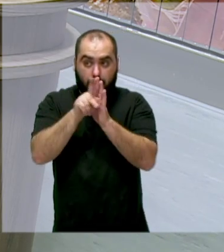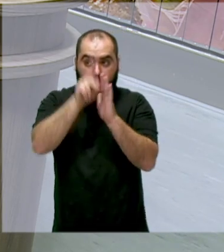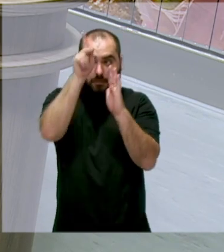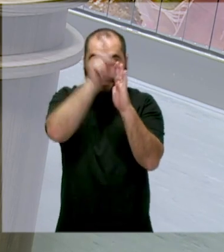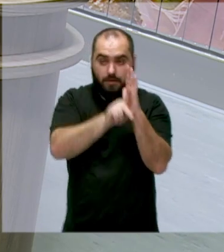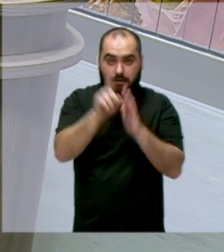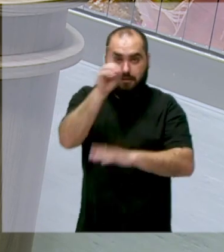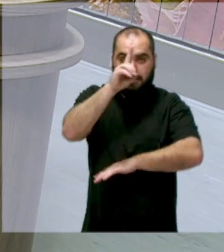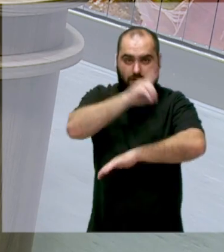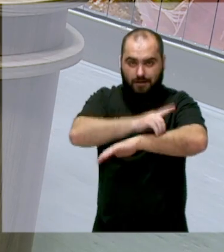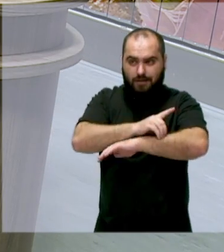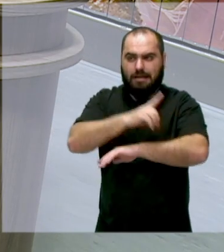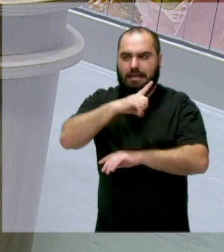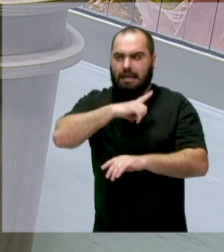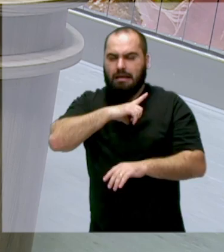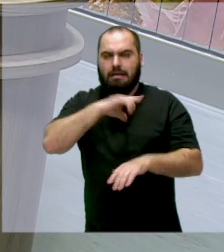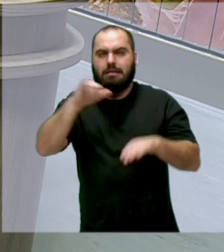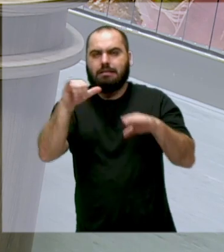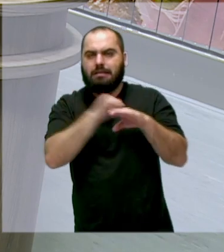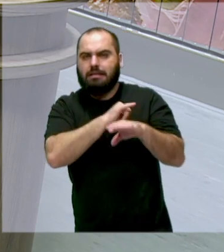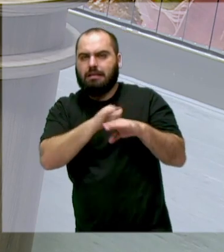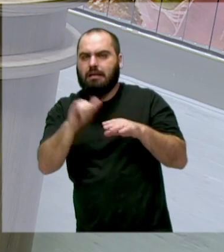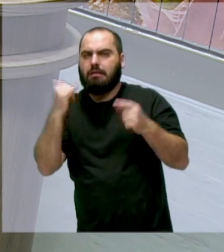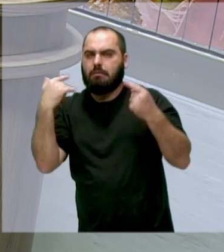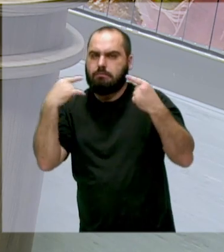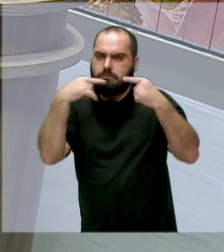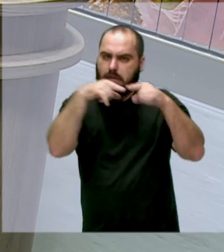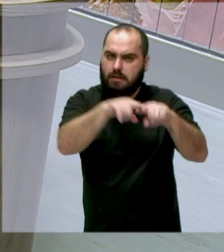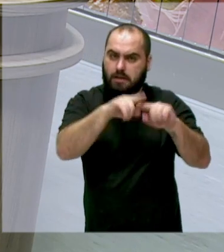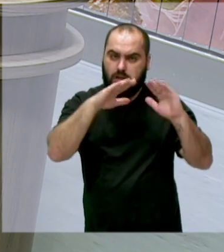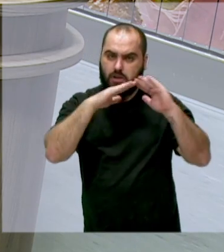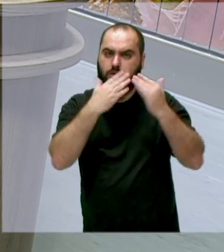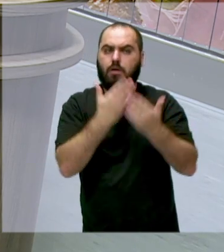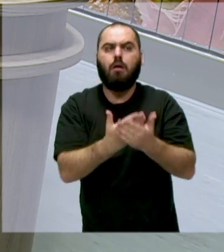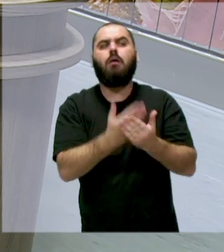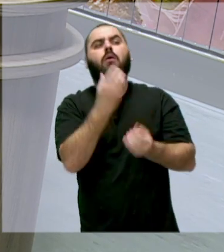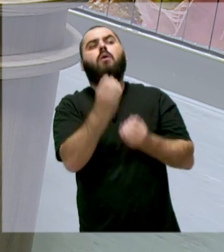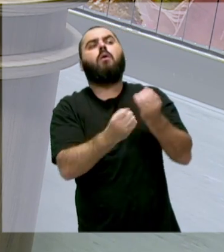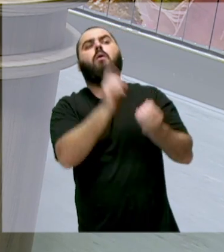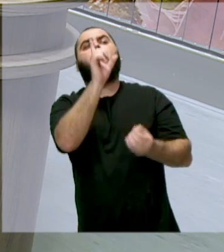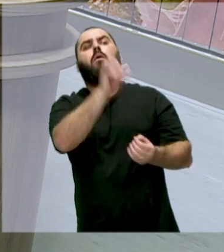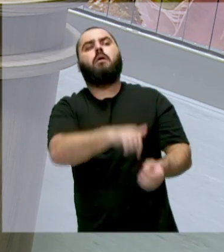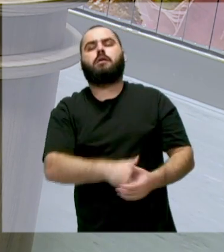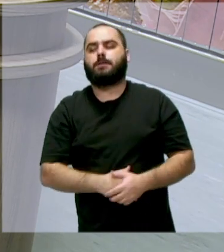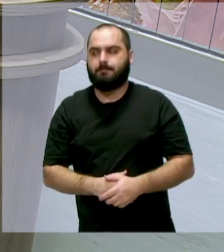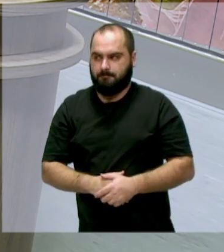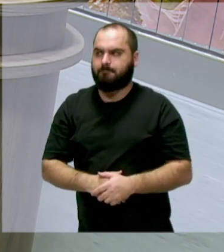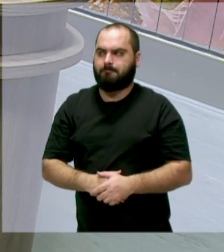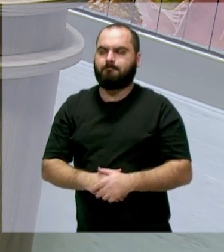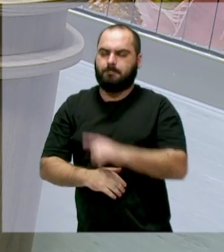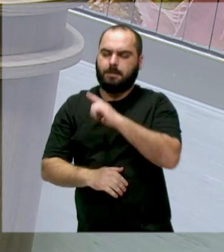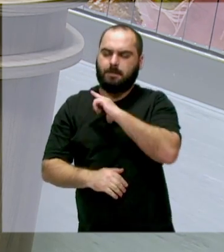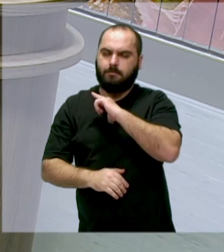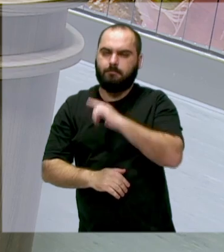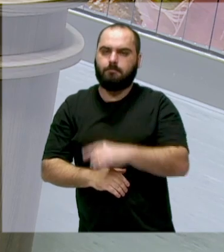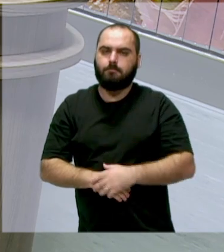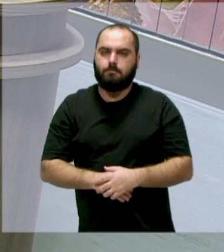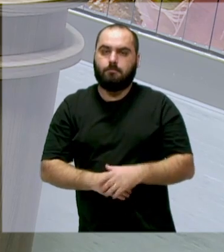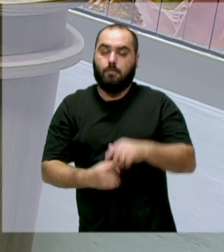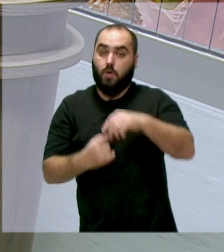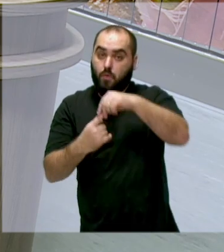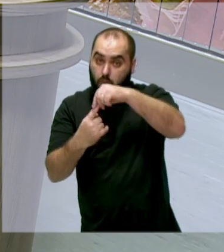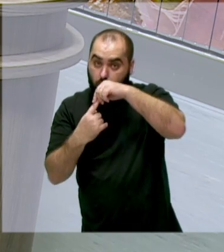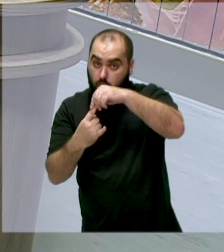Dengue tem ações em parceria com as escolas? Como é que é isso? Nós temos uma ação, é o único